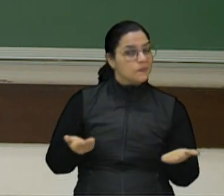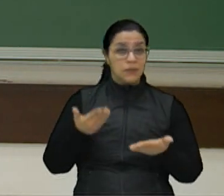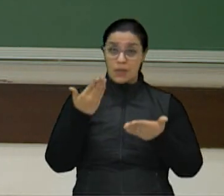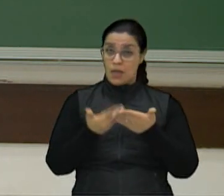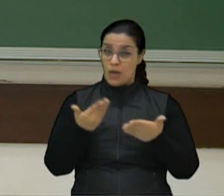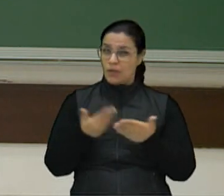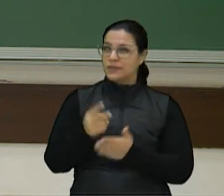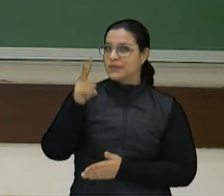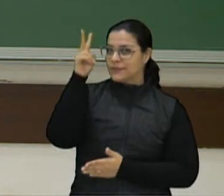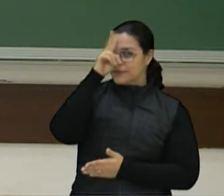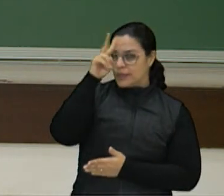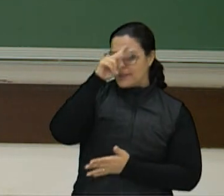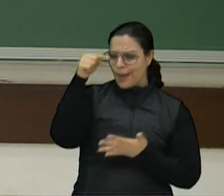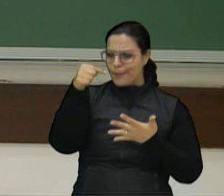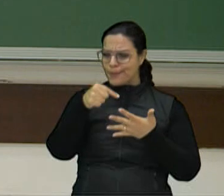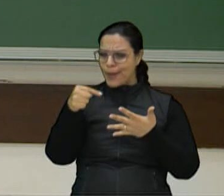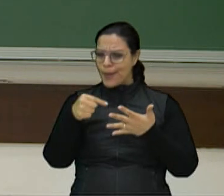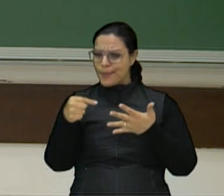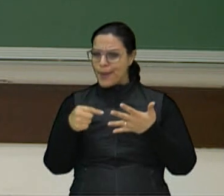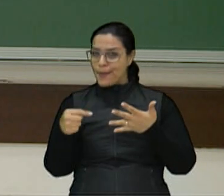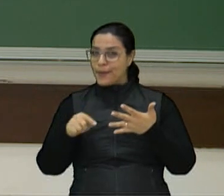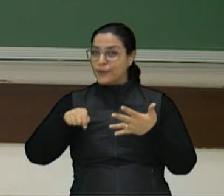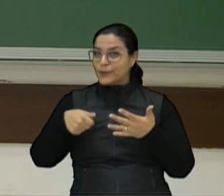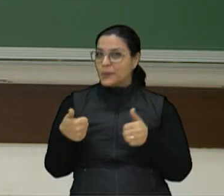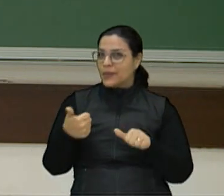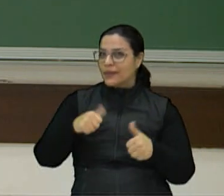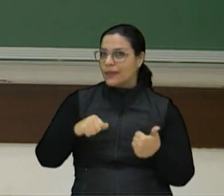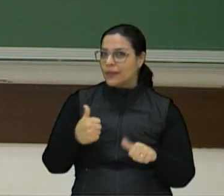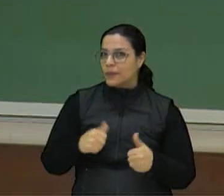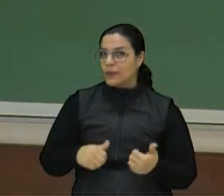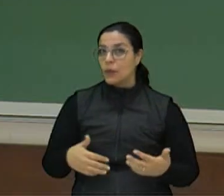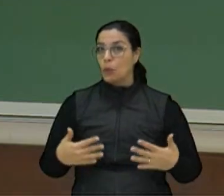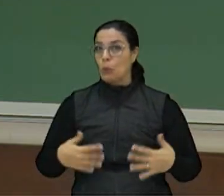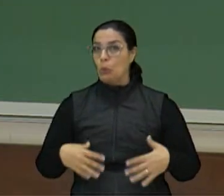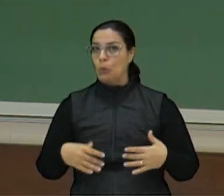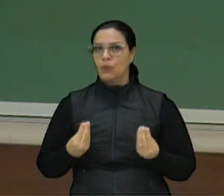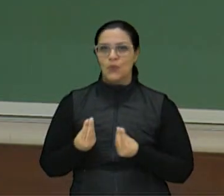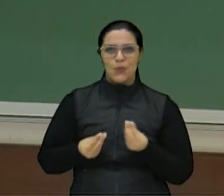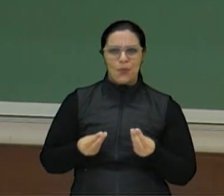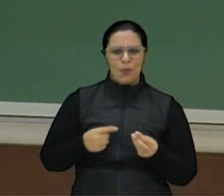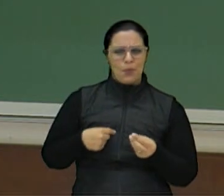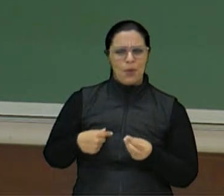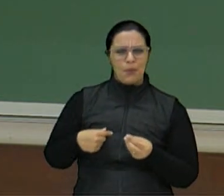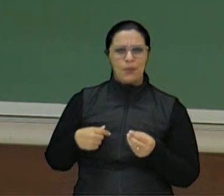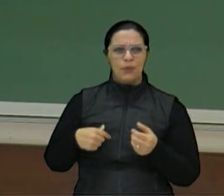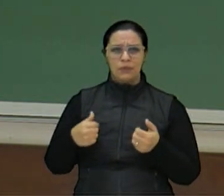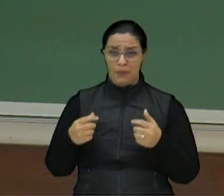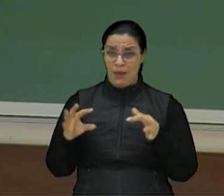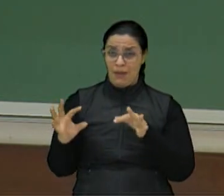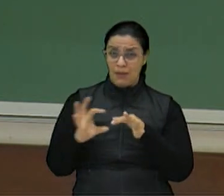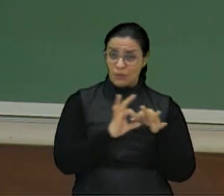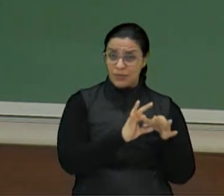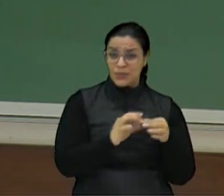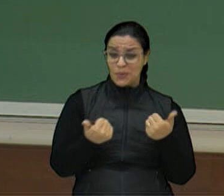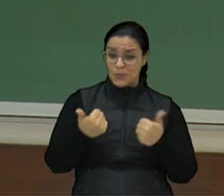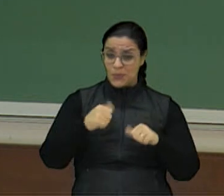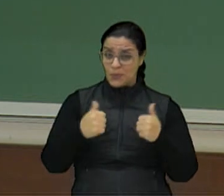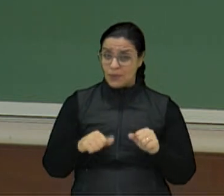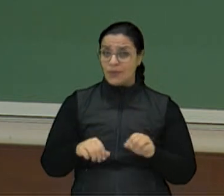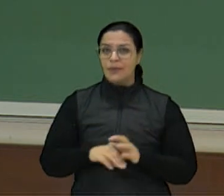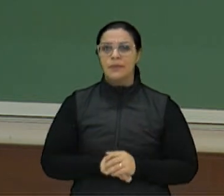você vai lembrar de muitas coisas de Química. Isso mesmo, faz uma ligação ali com Química